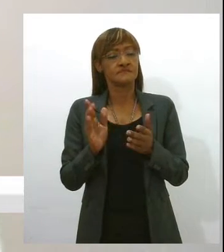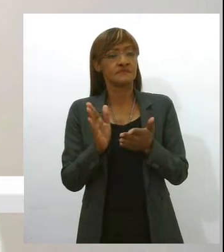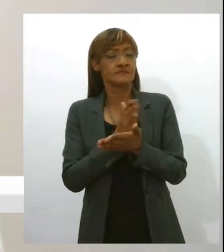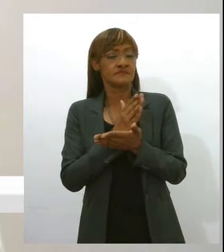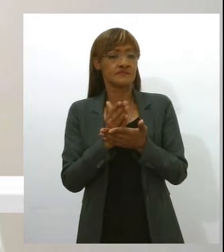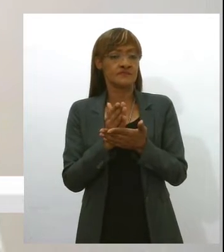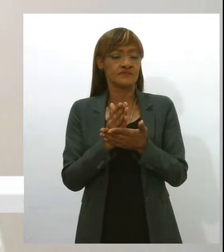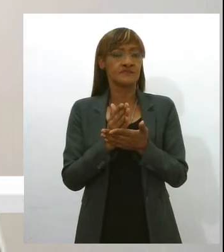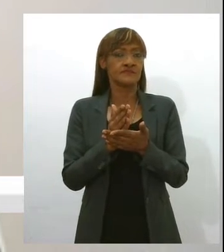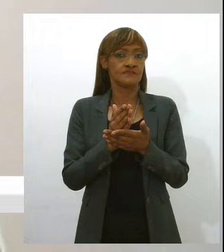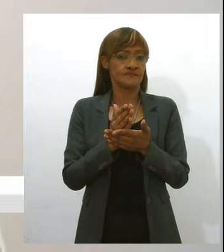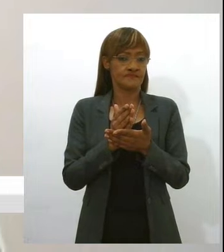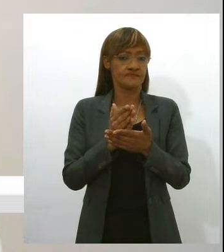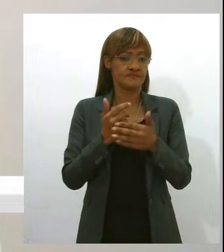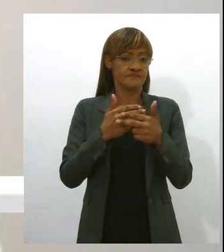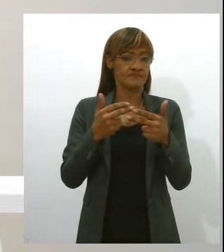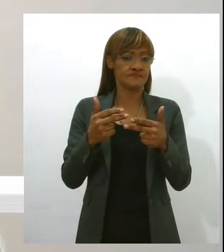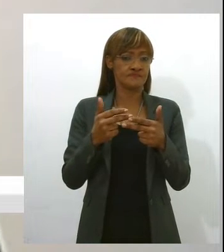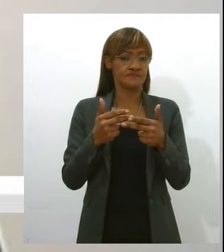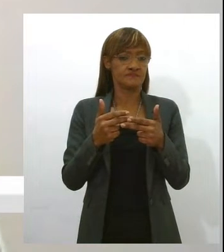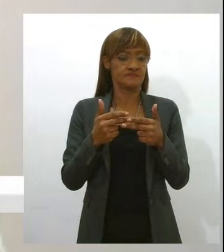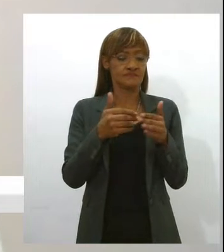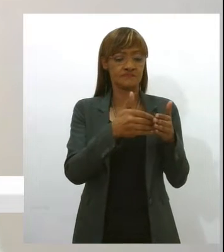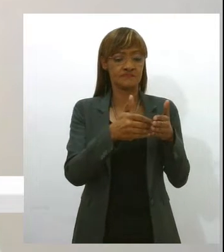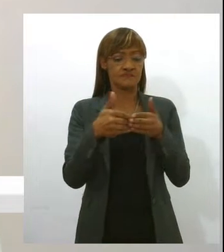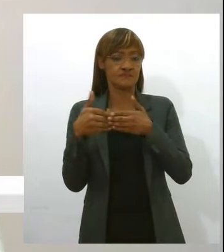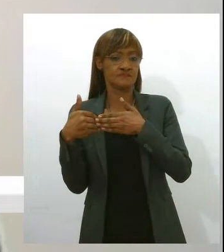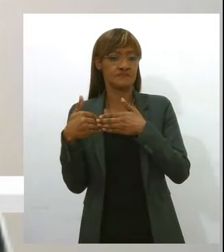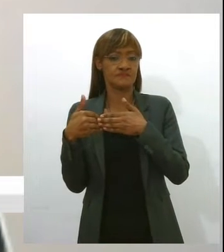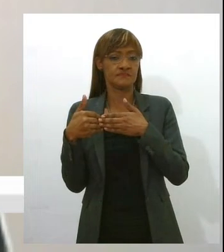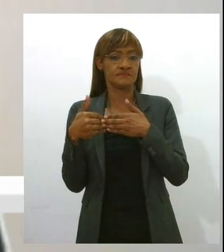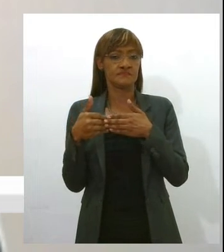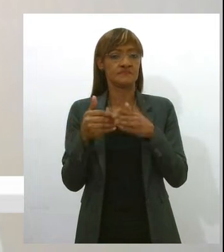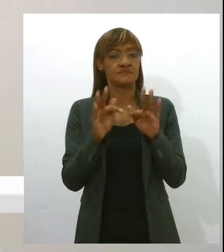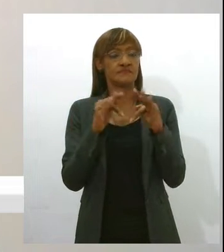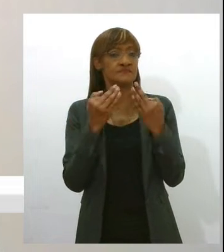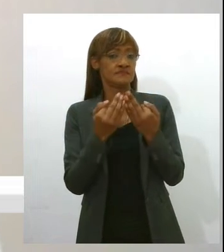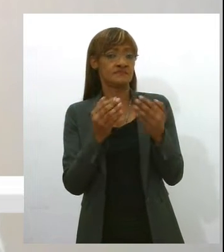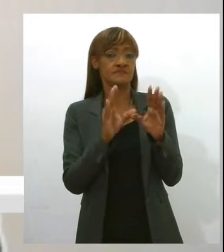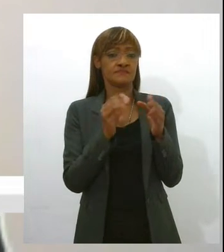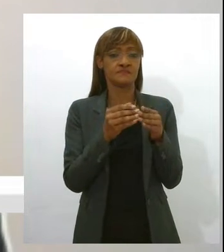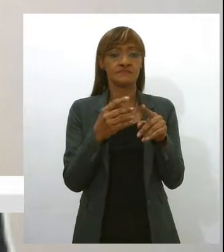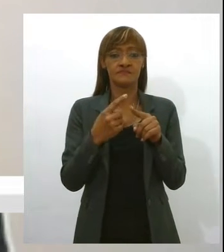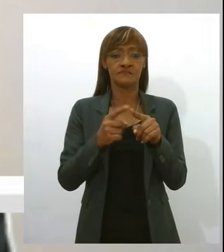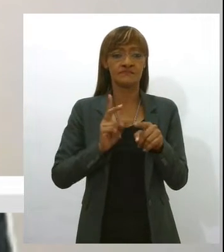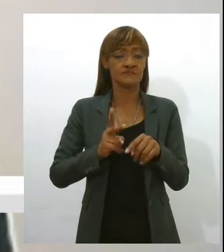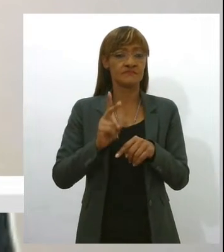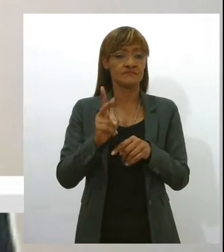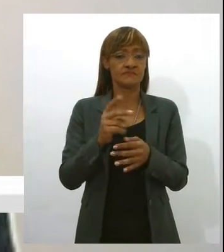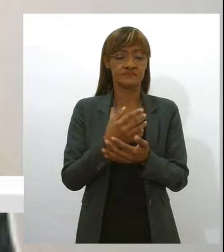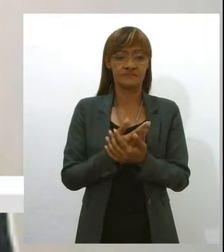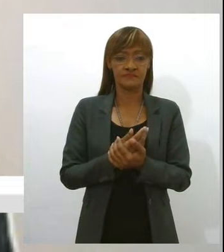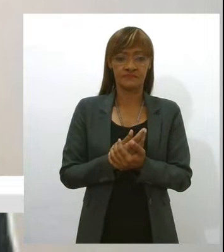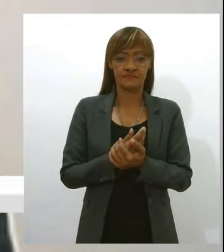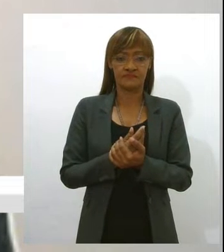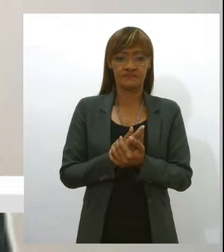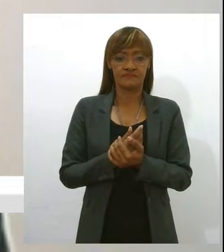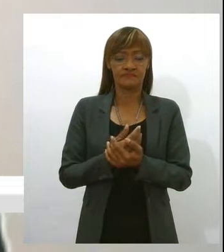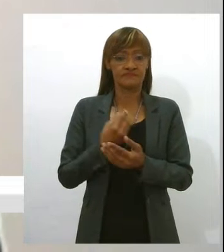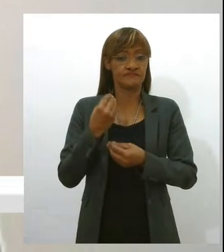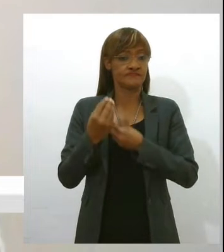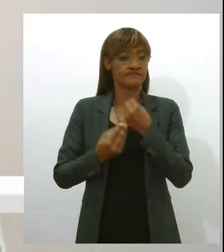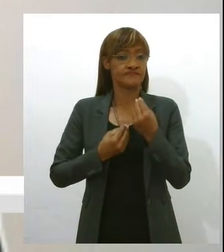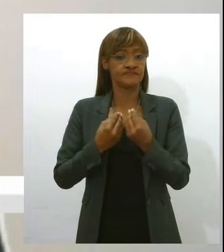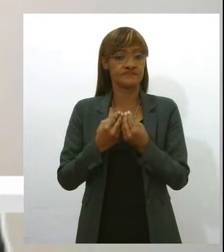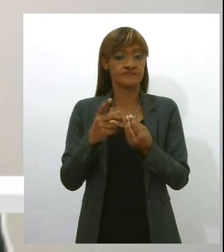de certos grupos, de família, tudo, porque a gente sempre está com um tipo de posição mais crítica, né? Então, as